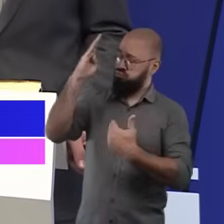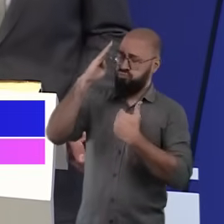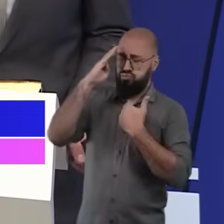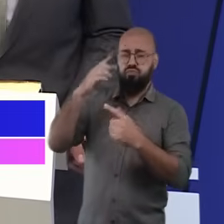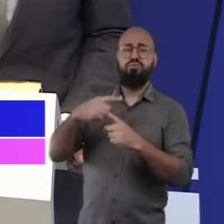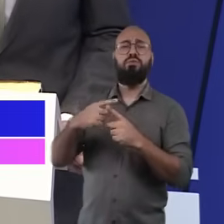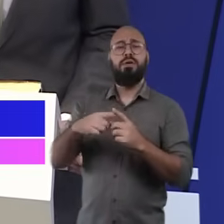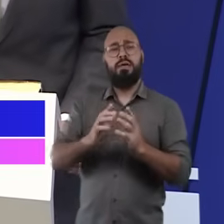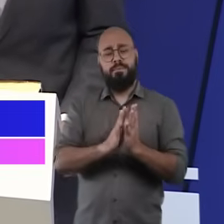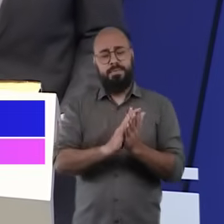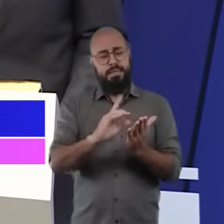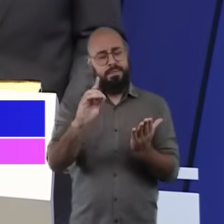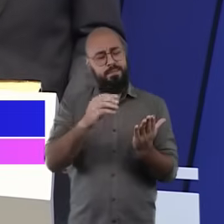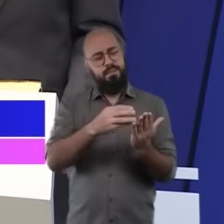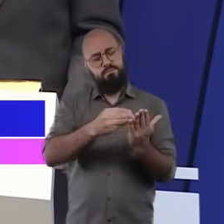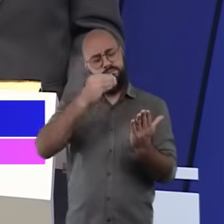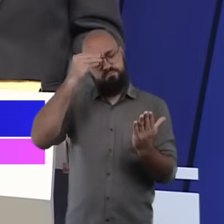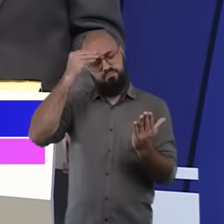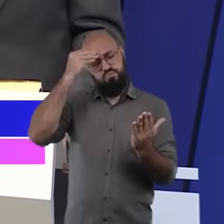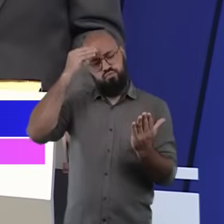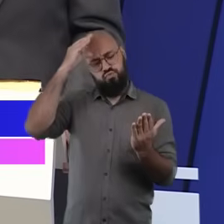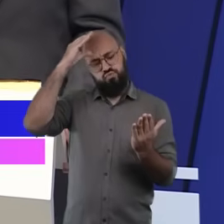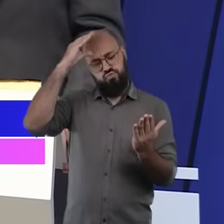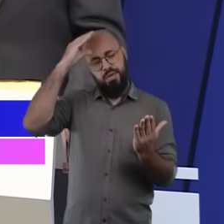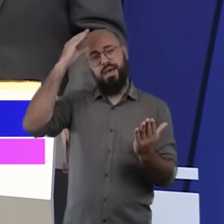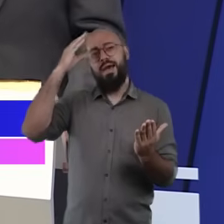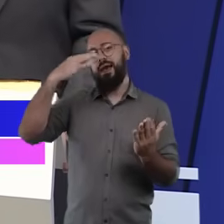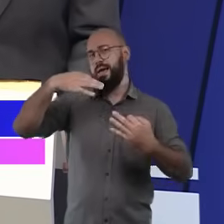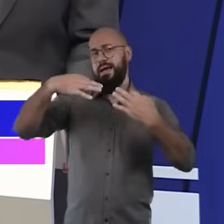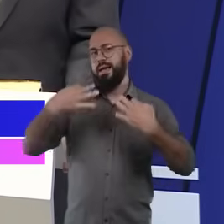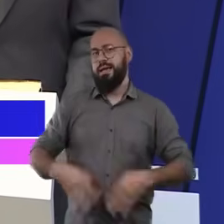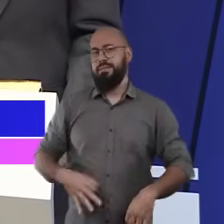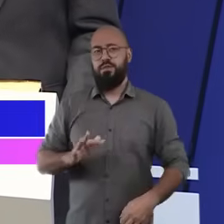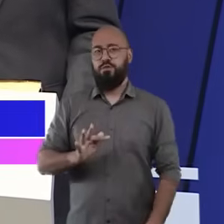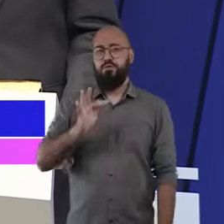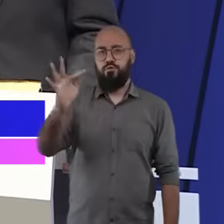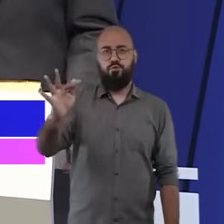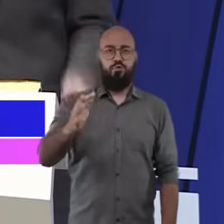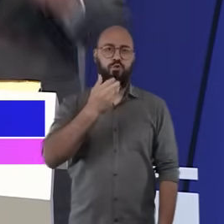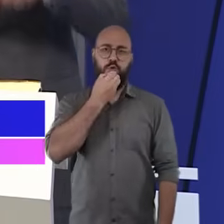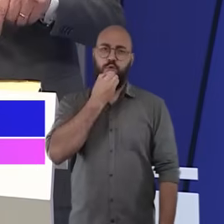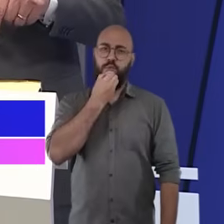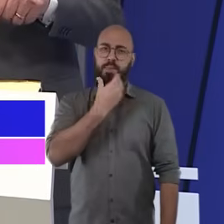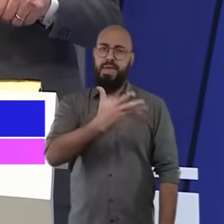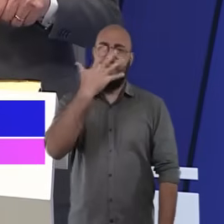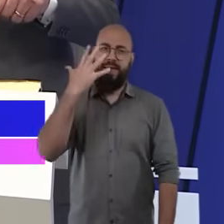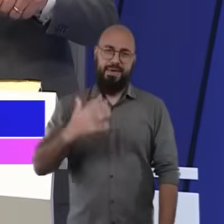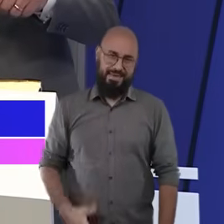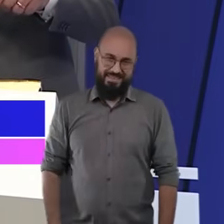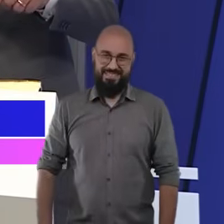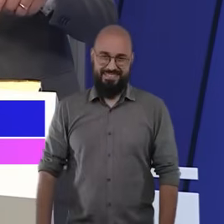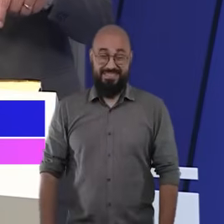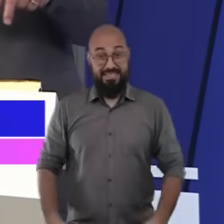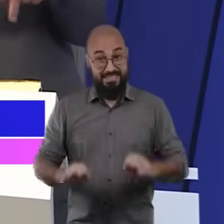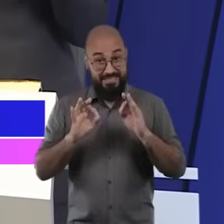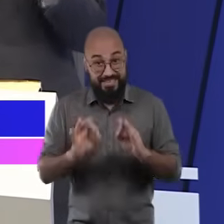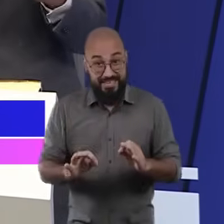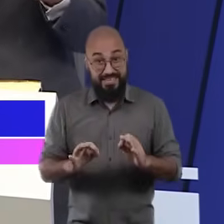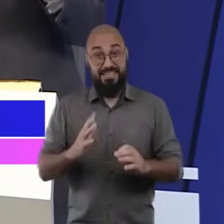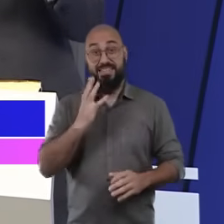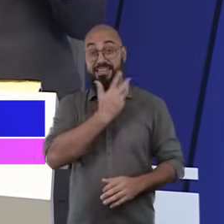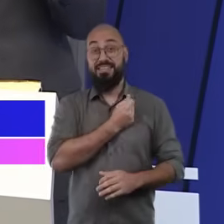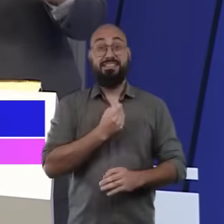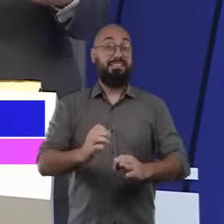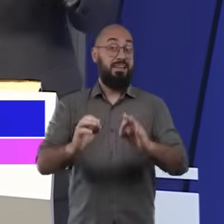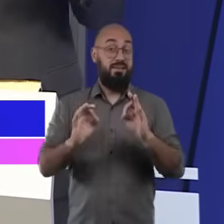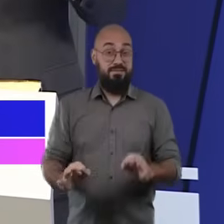podemos viver neste mundo com a certeza de que tudo terminará bem. com a certeza de que a nossa vida